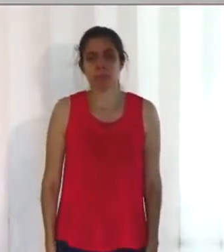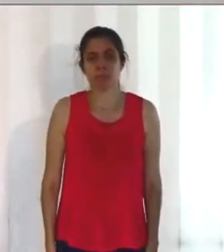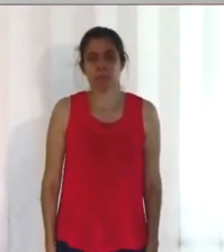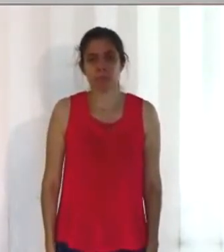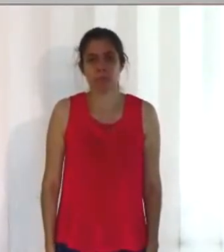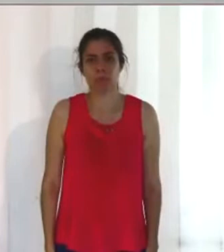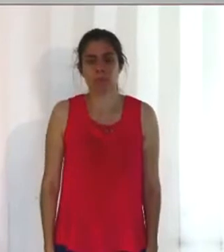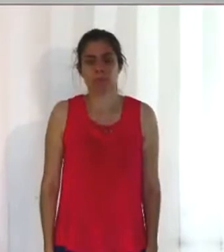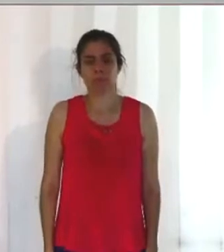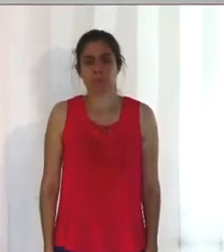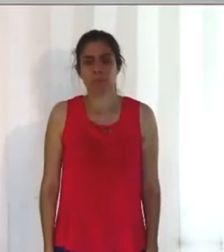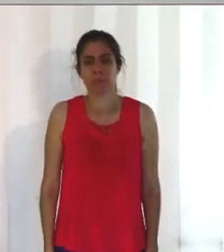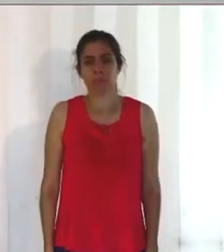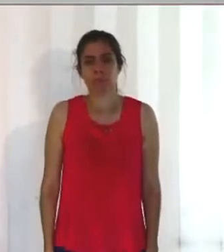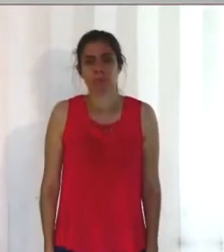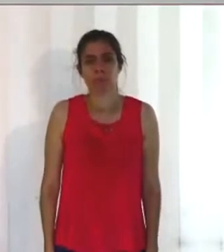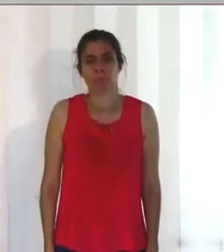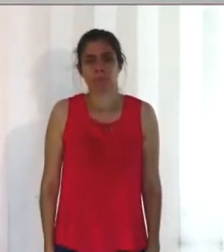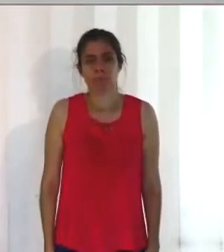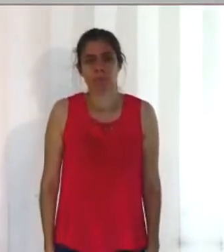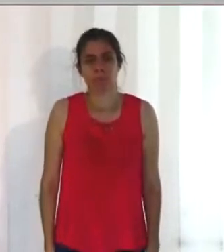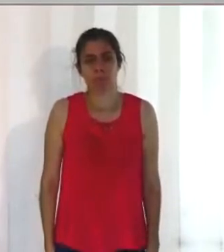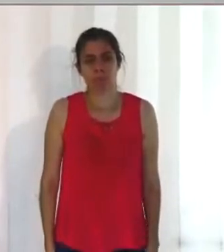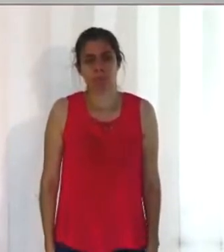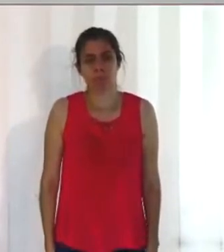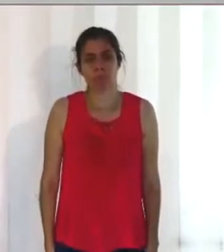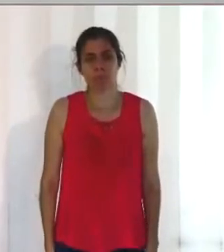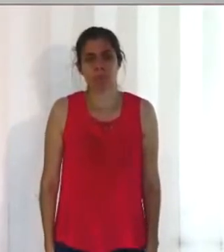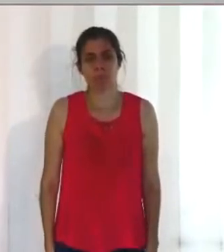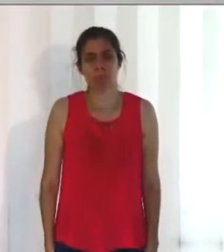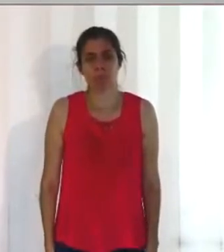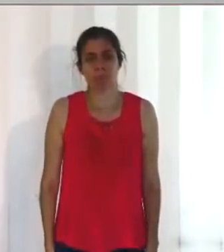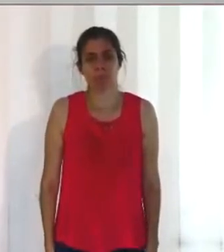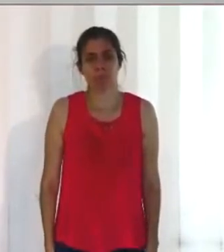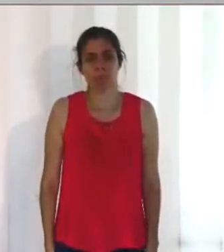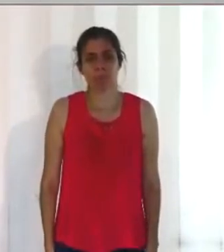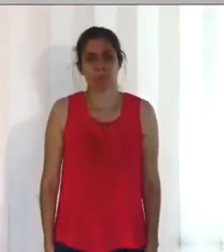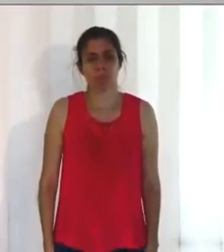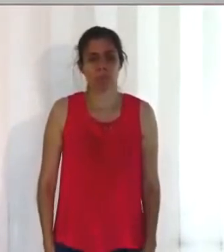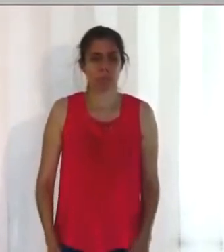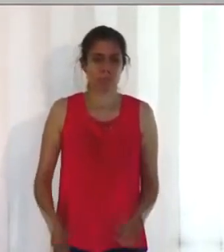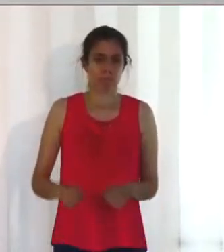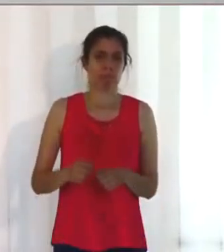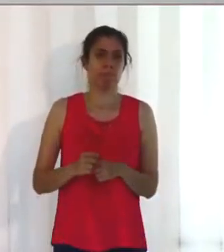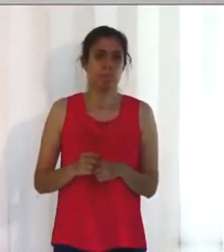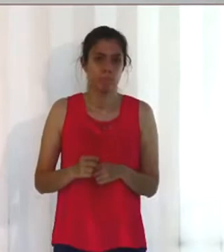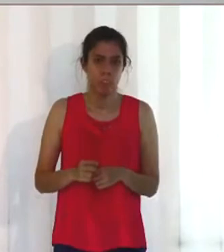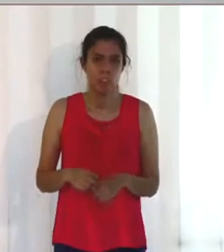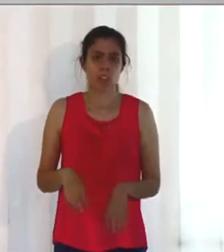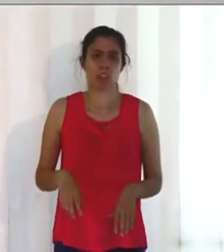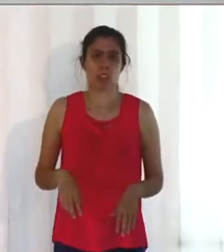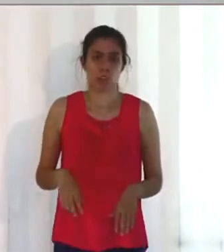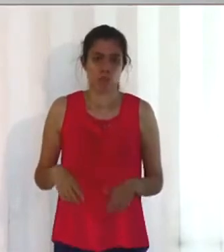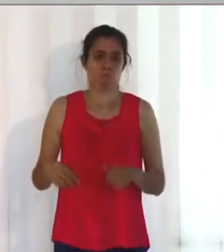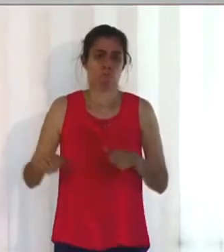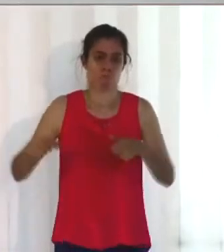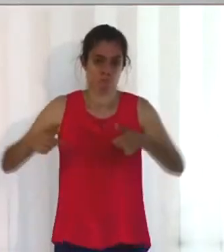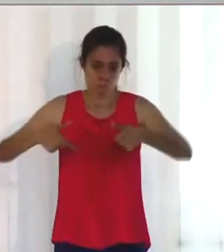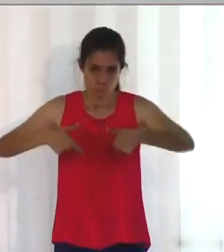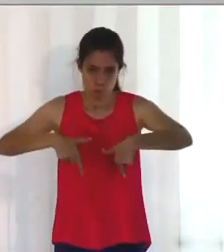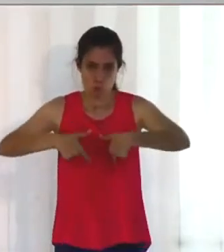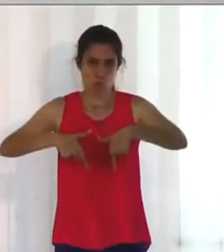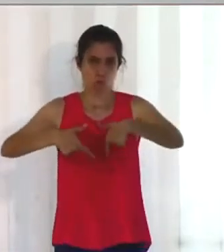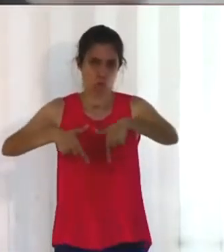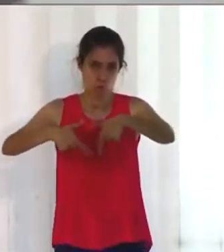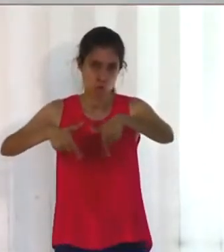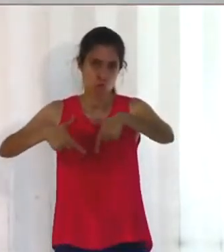sido muito atacada agora, nesse momento, mas Veneza já tinha um histórico. Ela já enfrentou uma pandemia